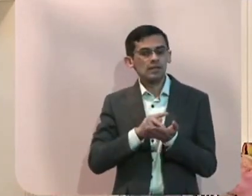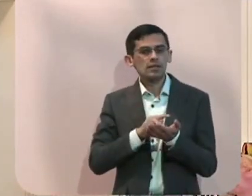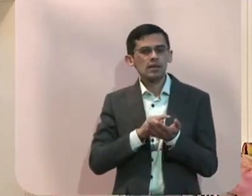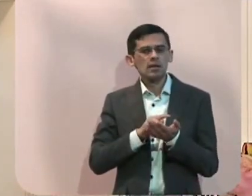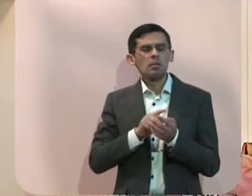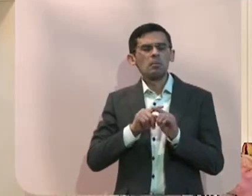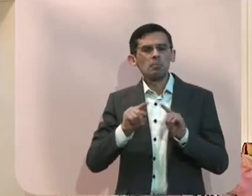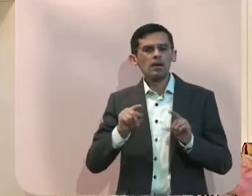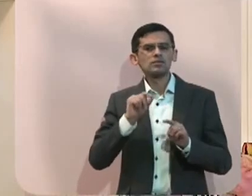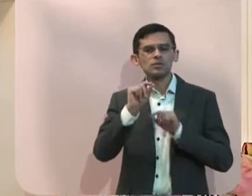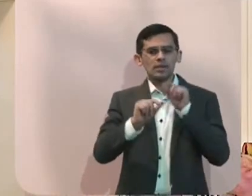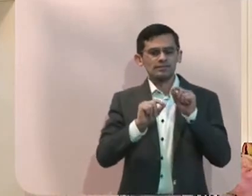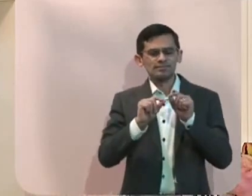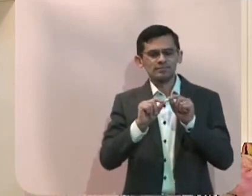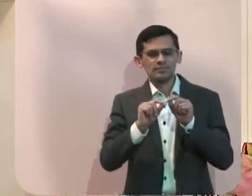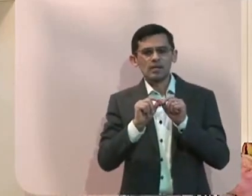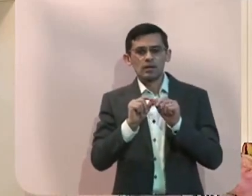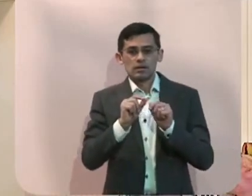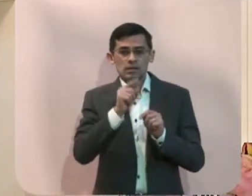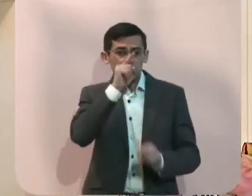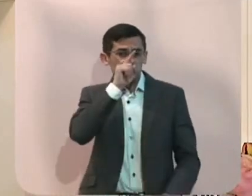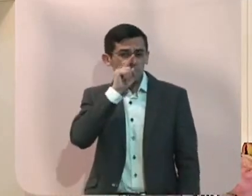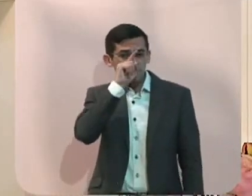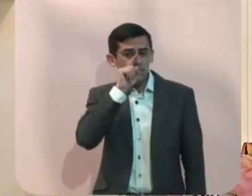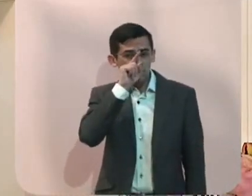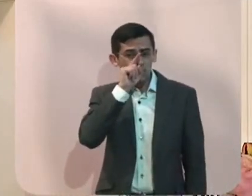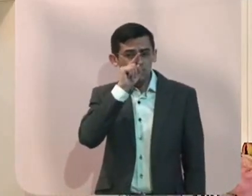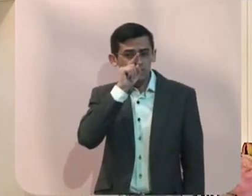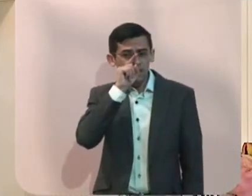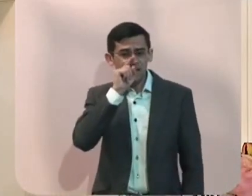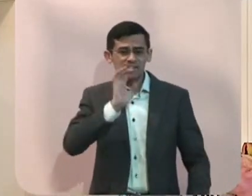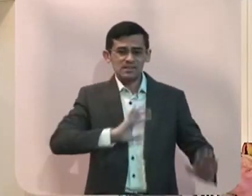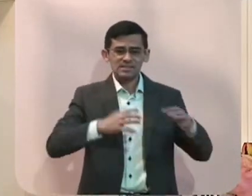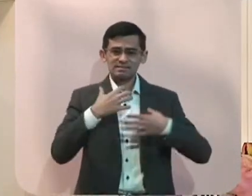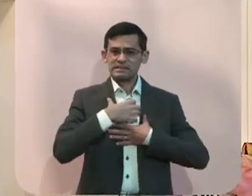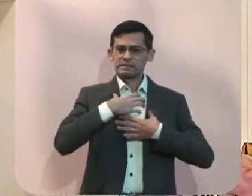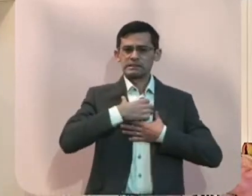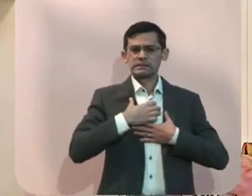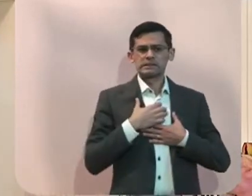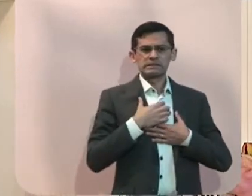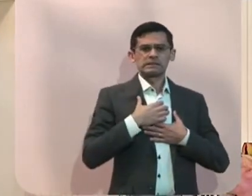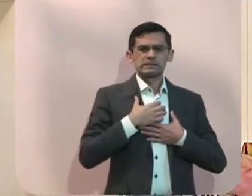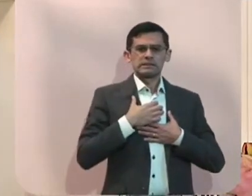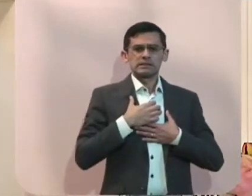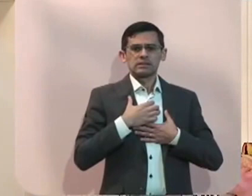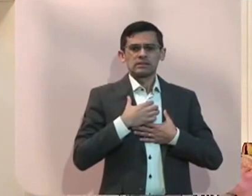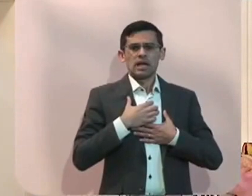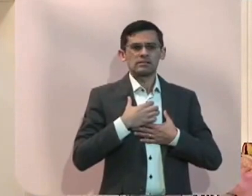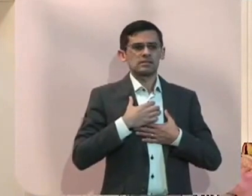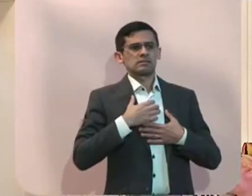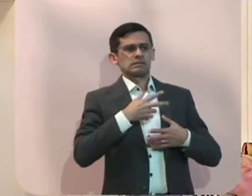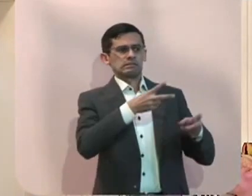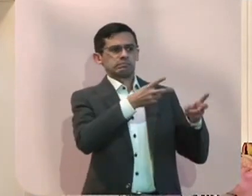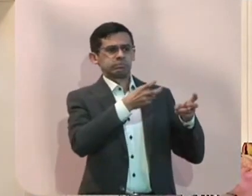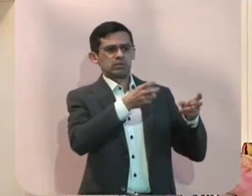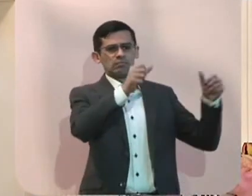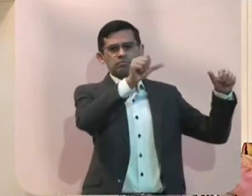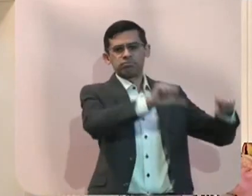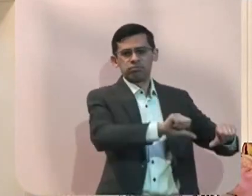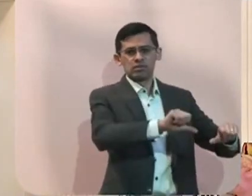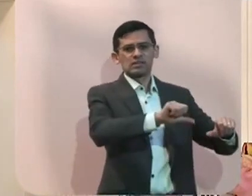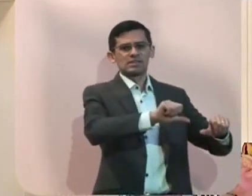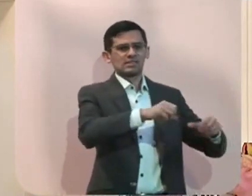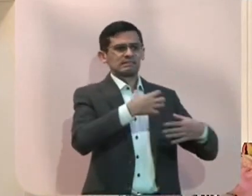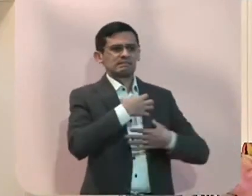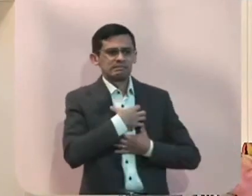é verdade, corre mesmo. O perigo de se decepcionar com pessoas, de se decepcionar com instituições,